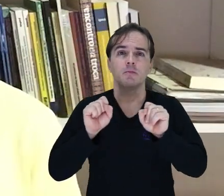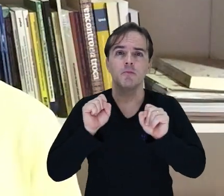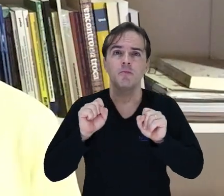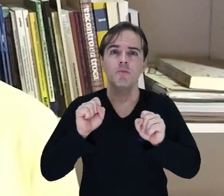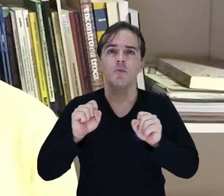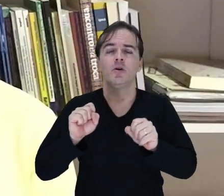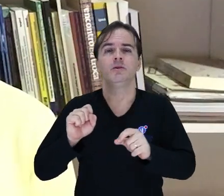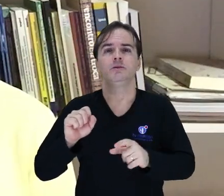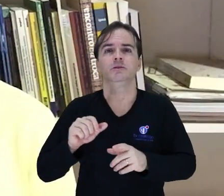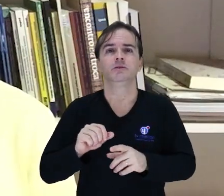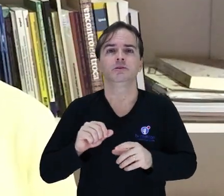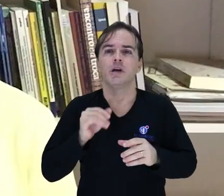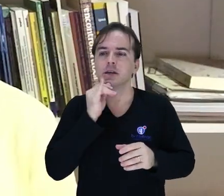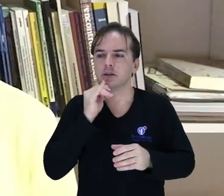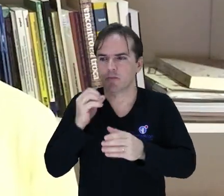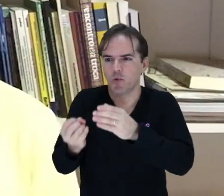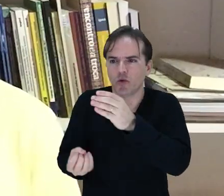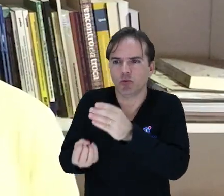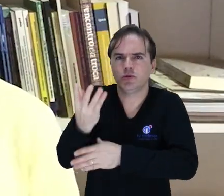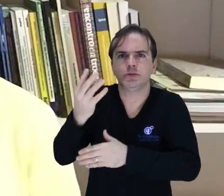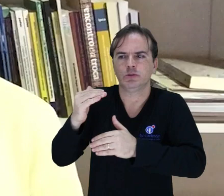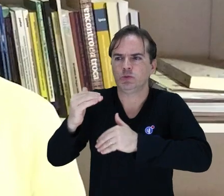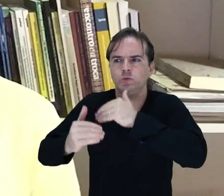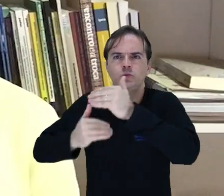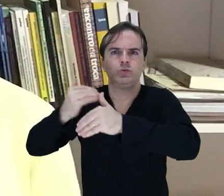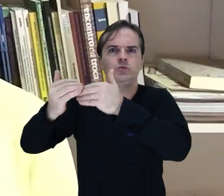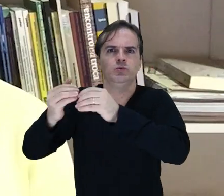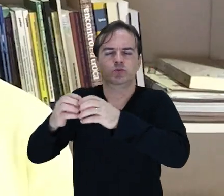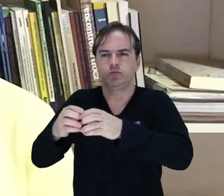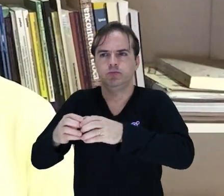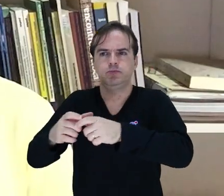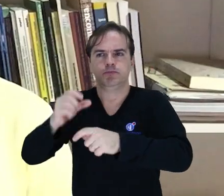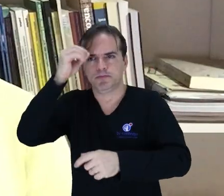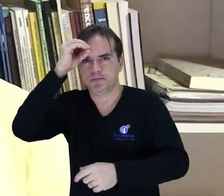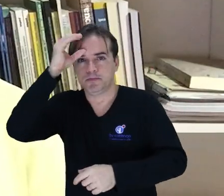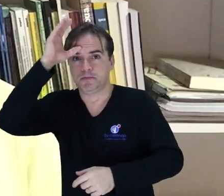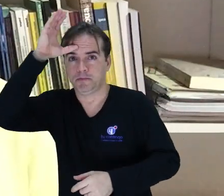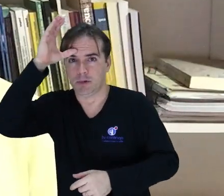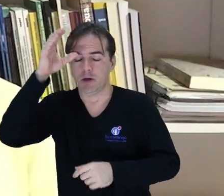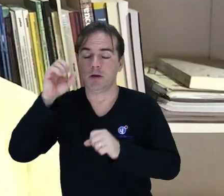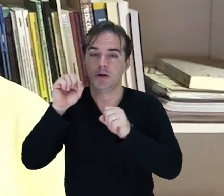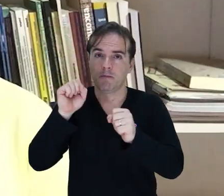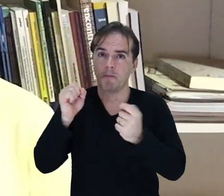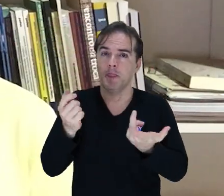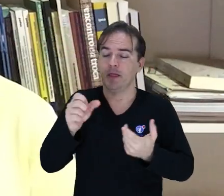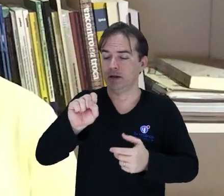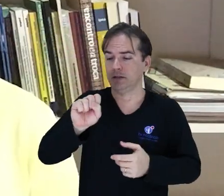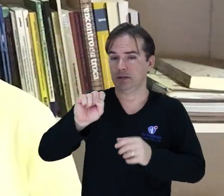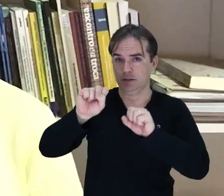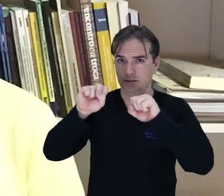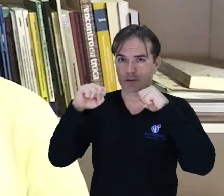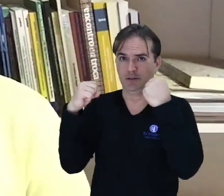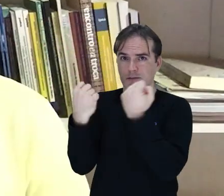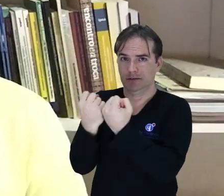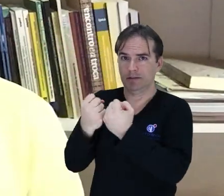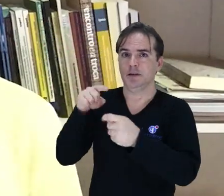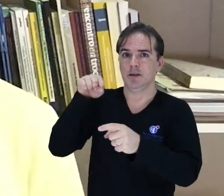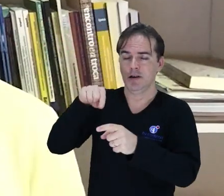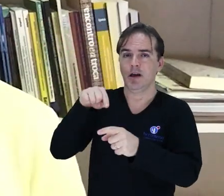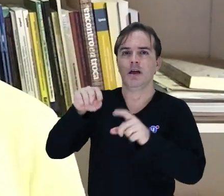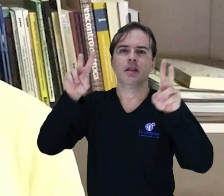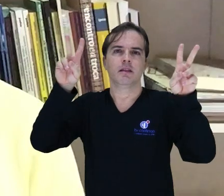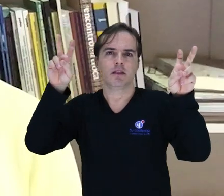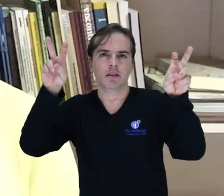espaço de conhecimento que nós estamos construindo nessa edição, o SINJUV traz como tema,